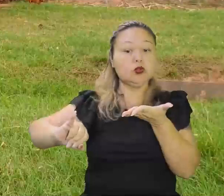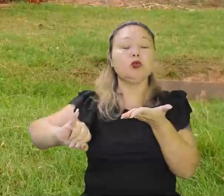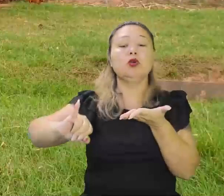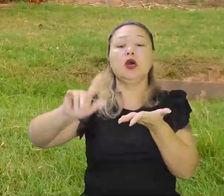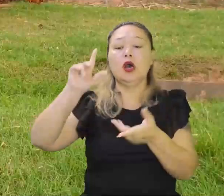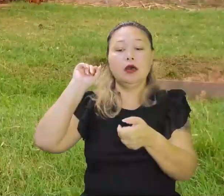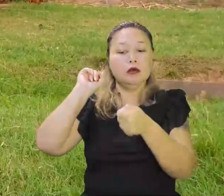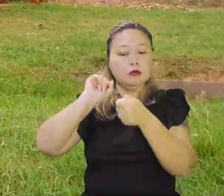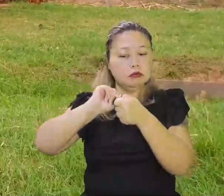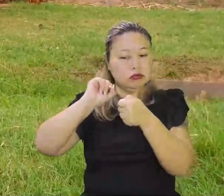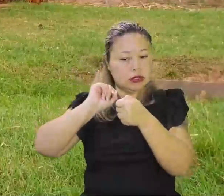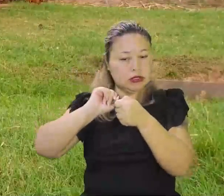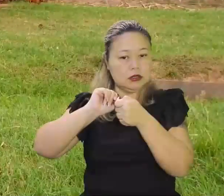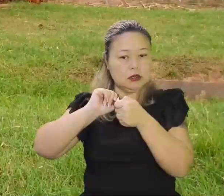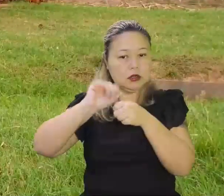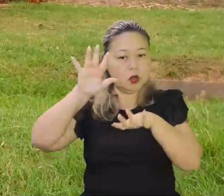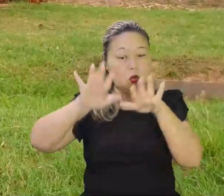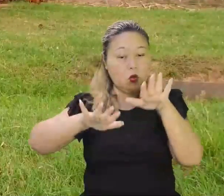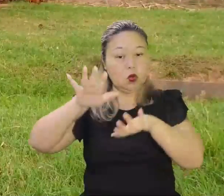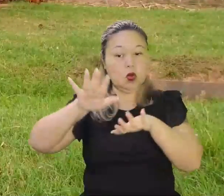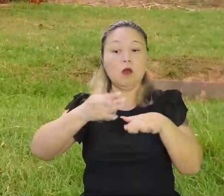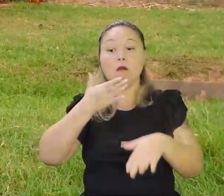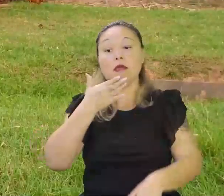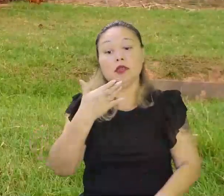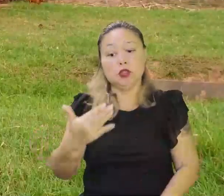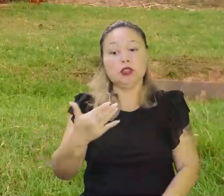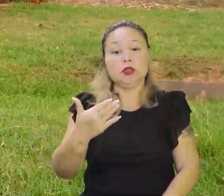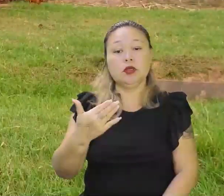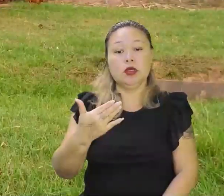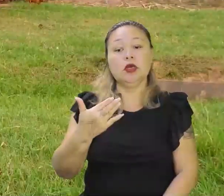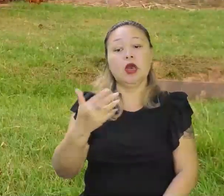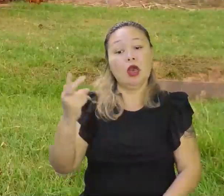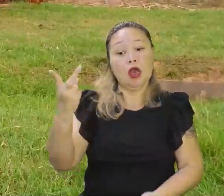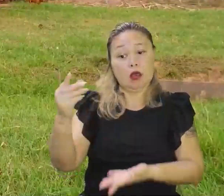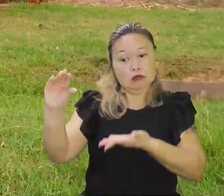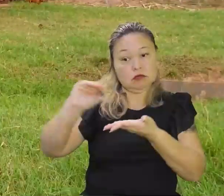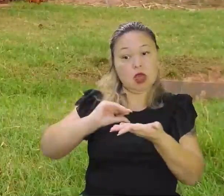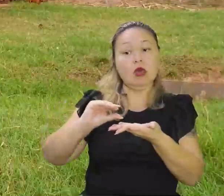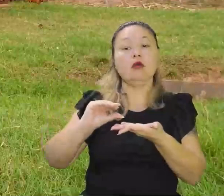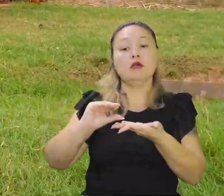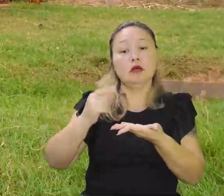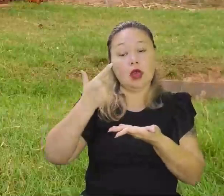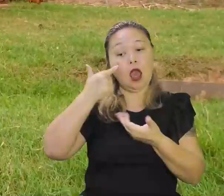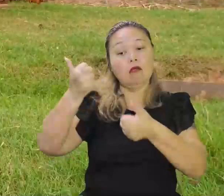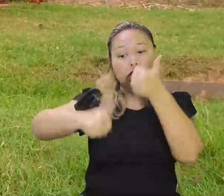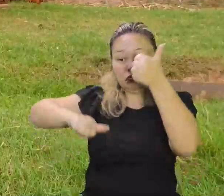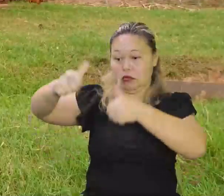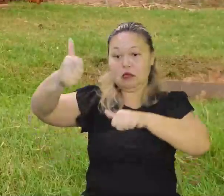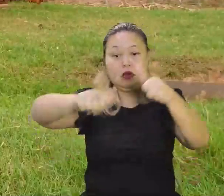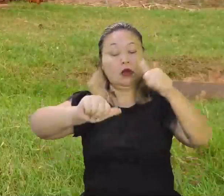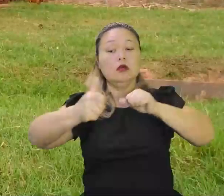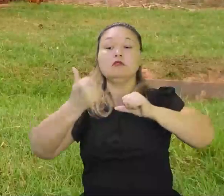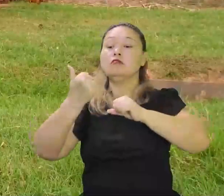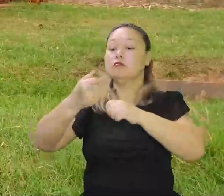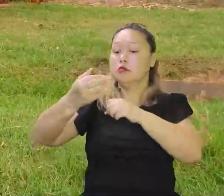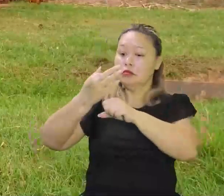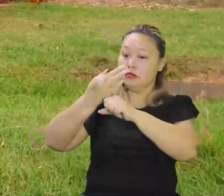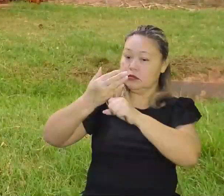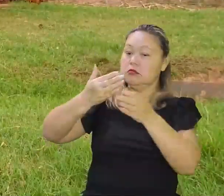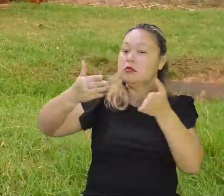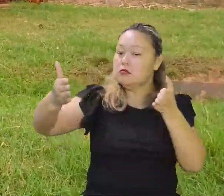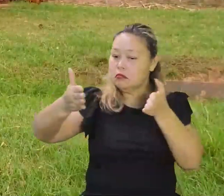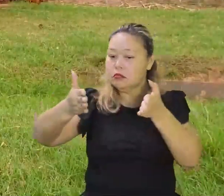lá alguns pedidos, né, de verba, tudo, ele avalia de acordo com o tamanho mesmo. Então é